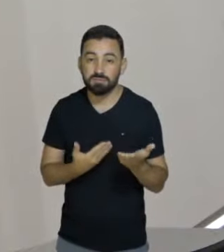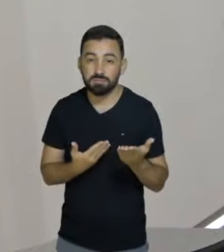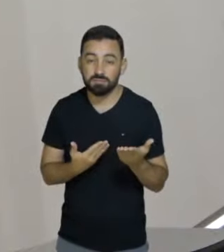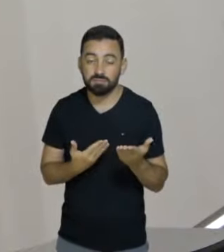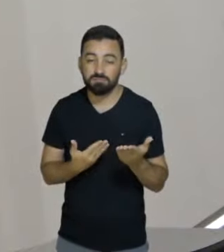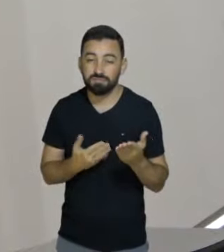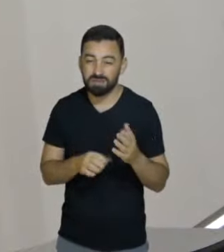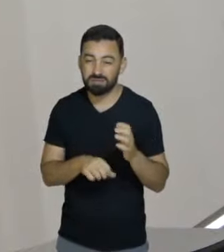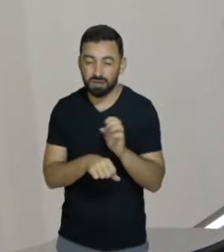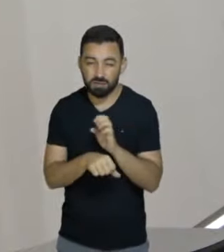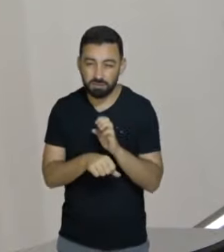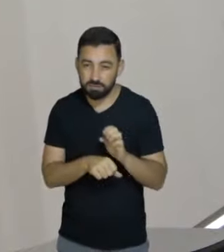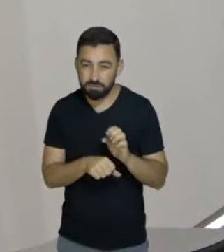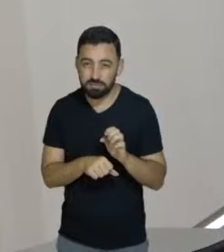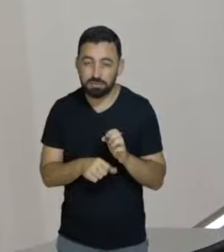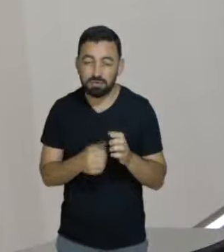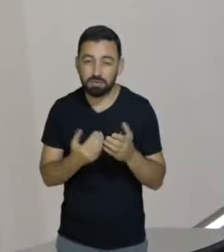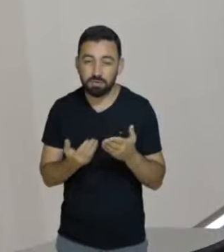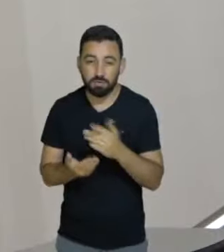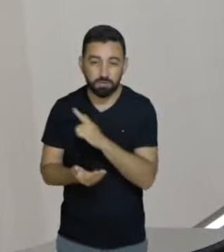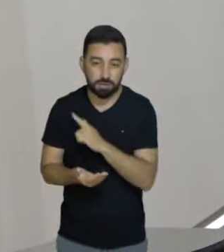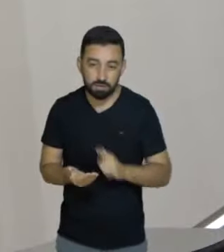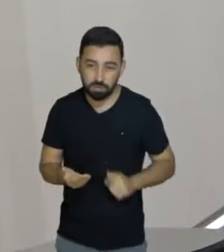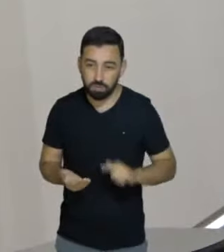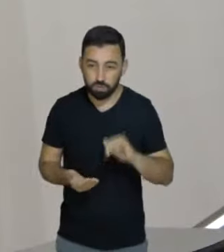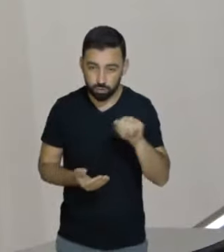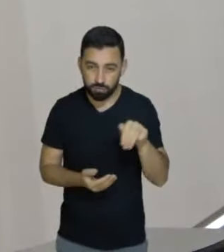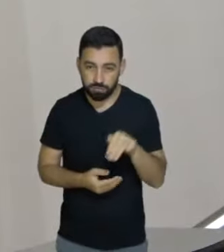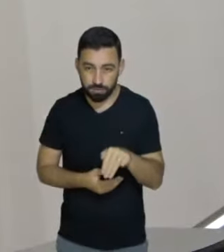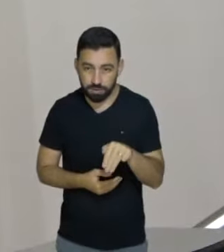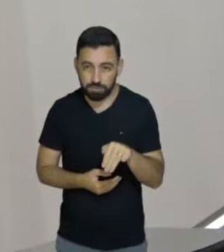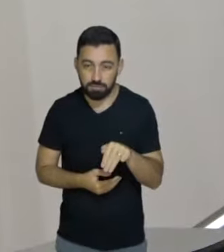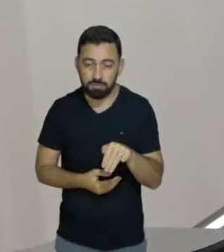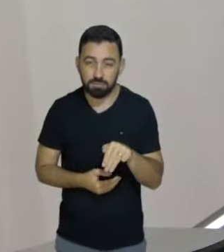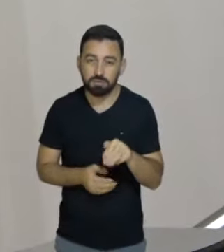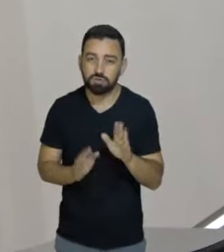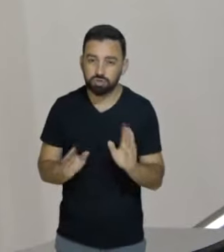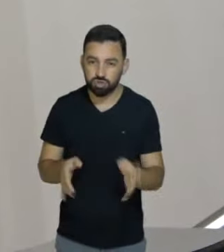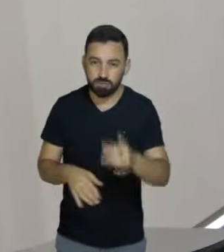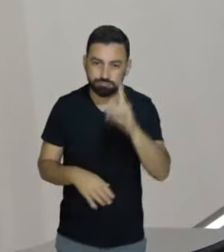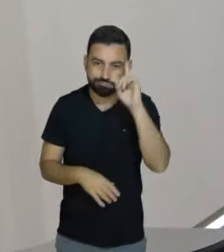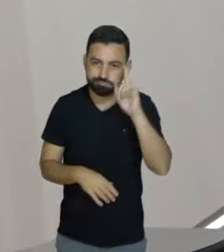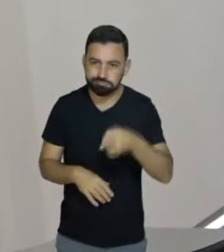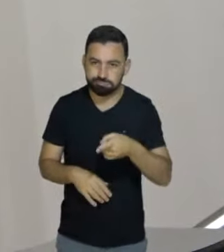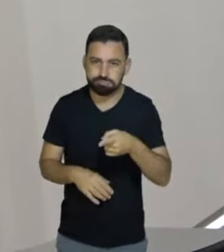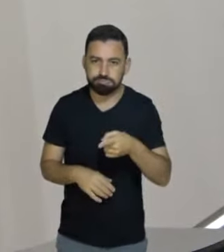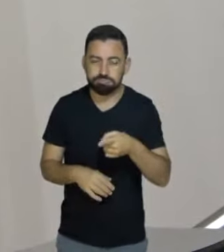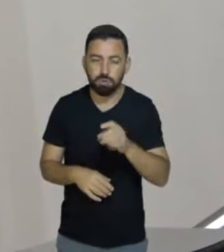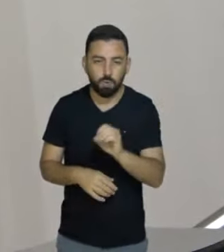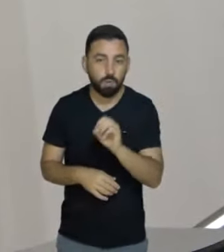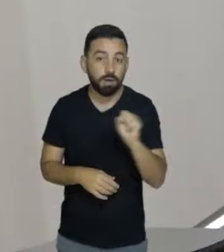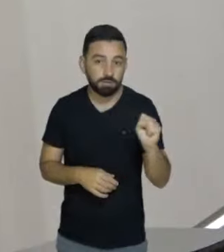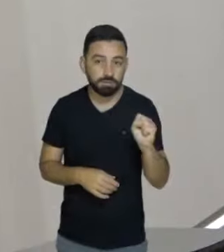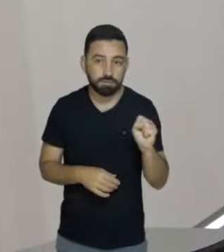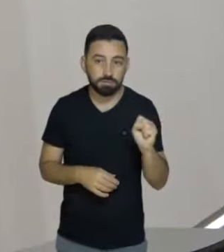estaduais, o governador Jorginho já deu ordem de serviço para